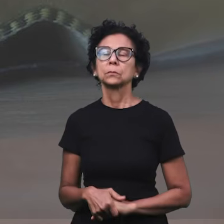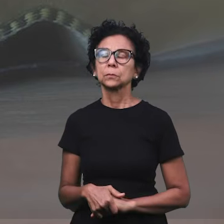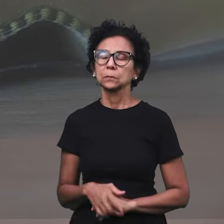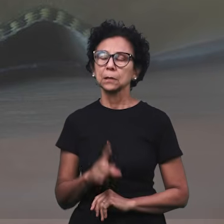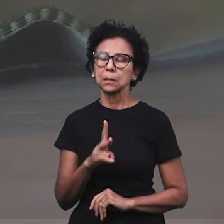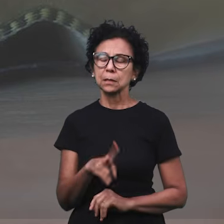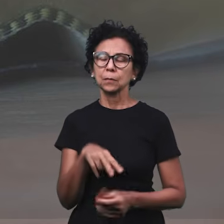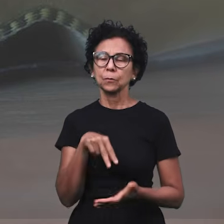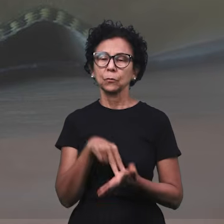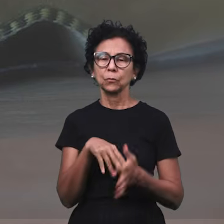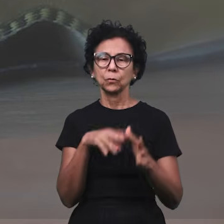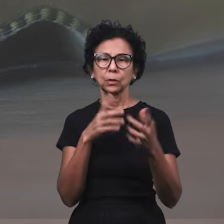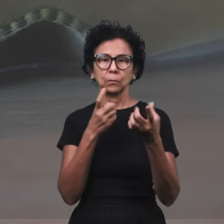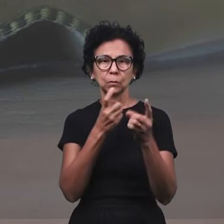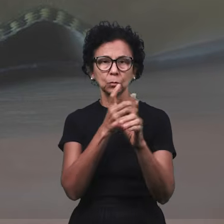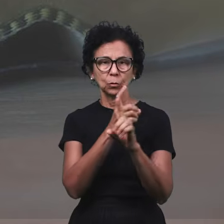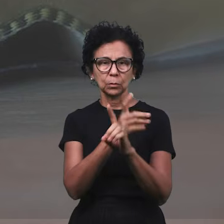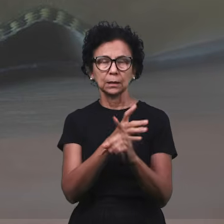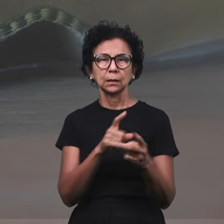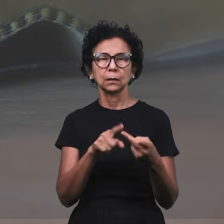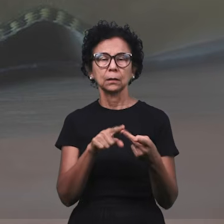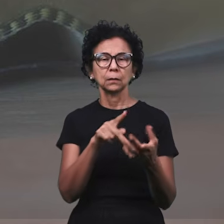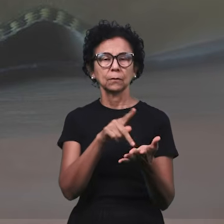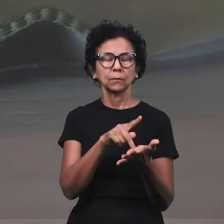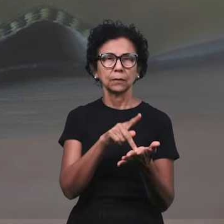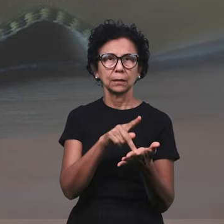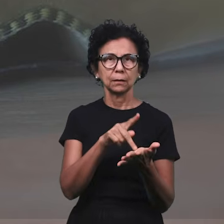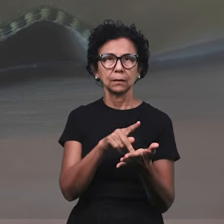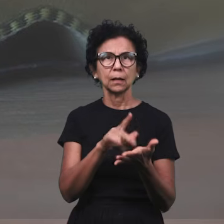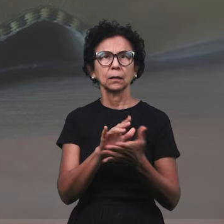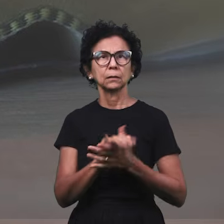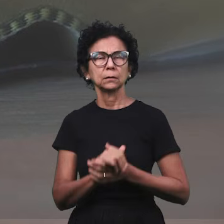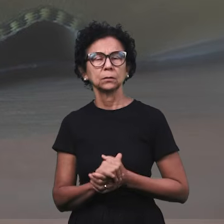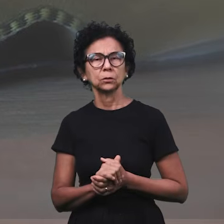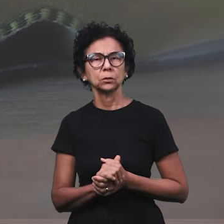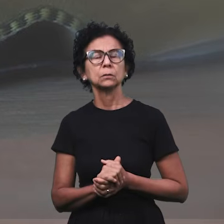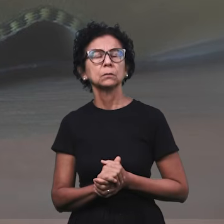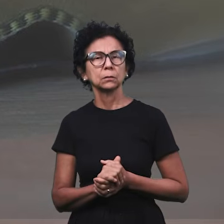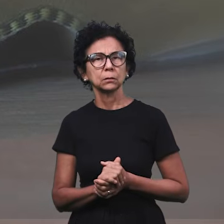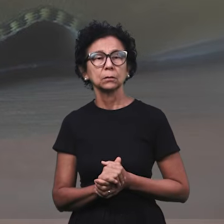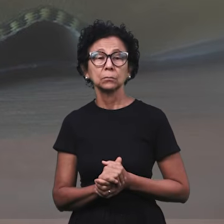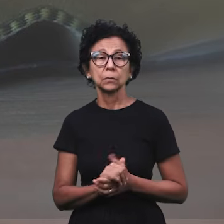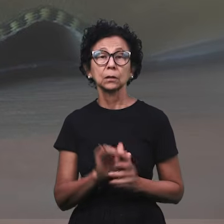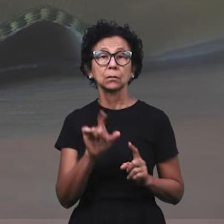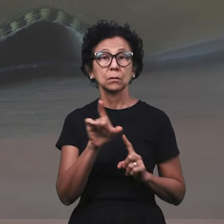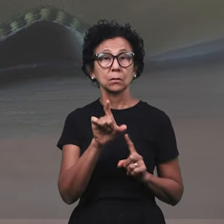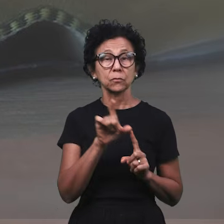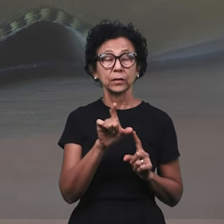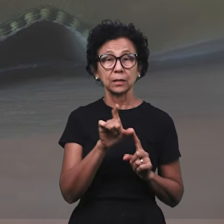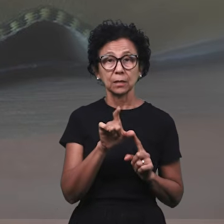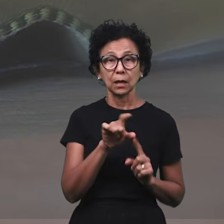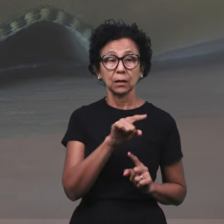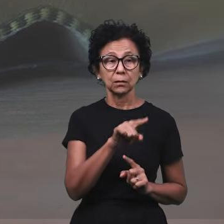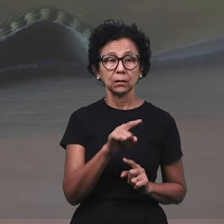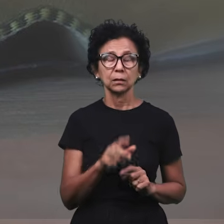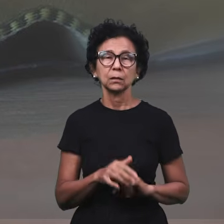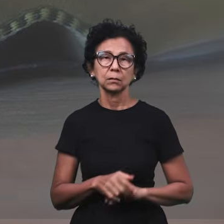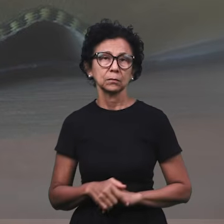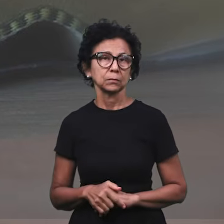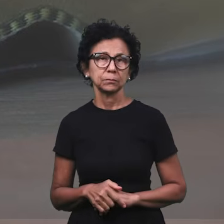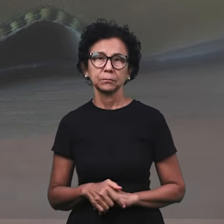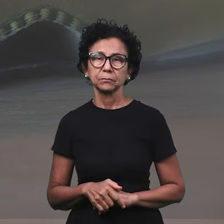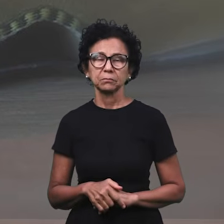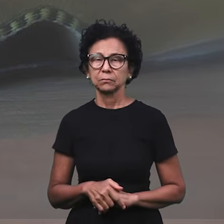na sinceridade, na linguagem sã e irrepreensível, para que o adversário se envergonhe, não tendo nenhum mal